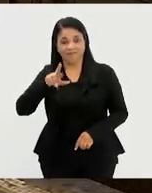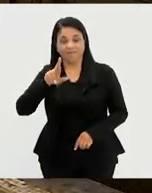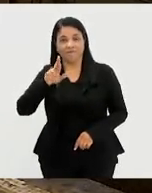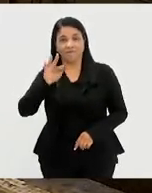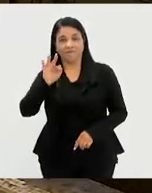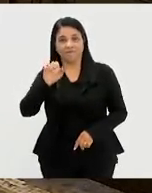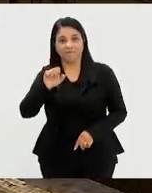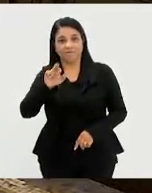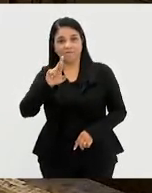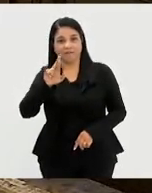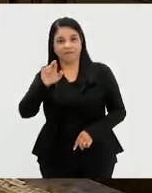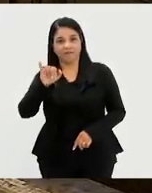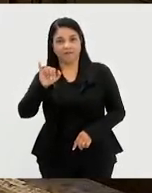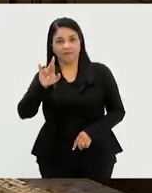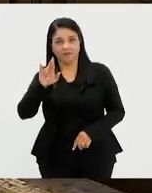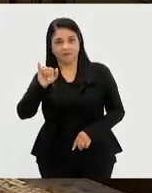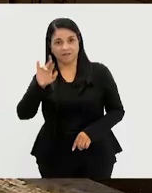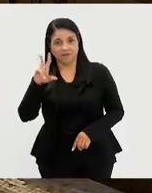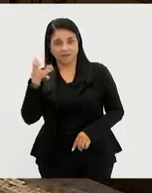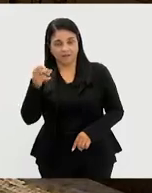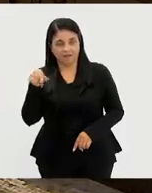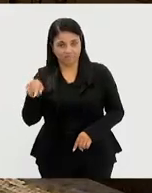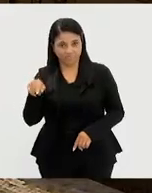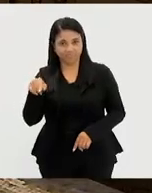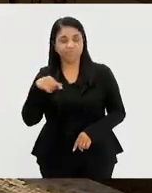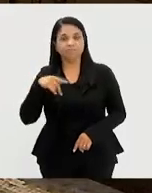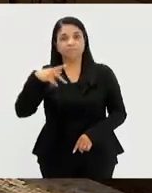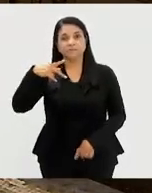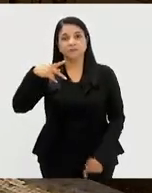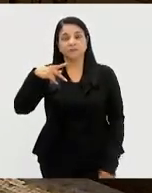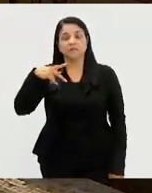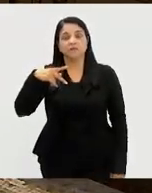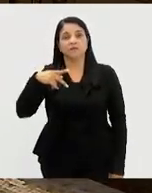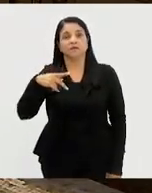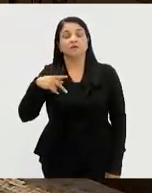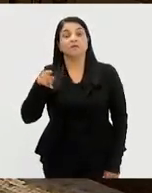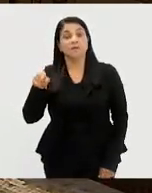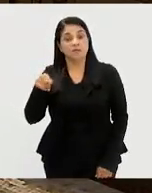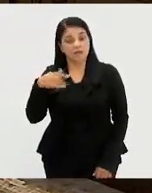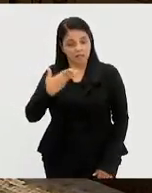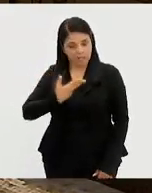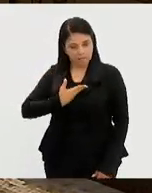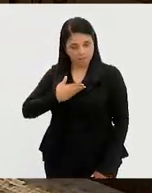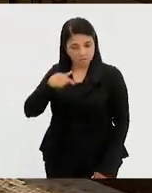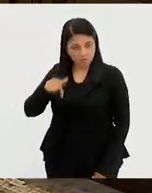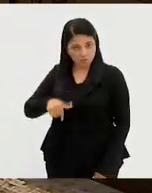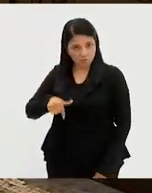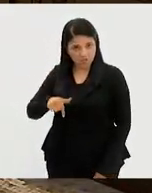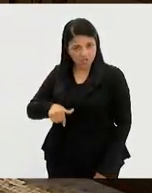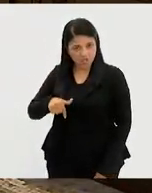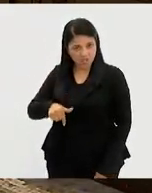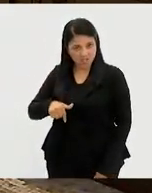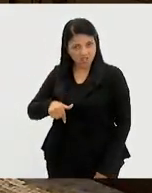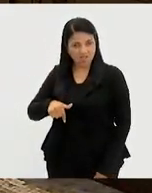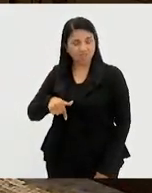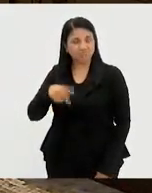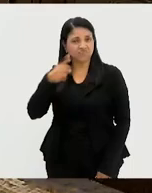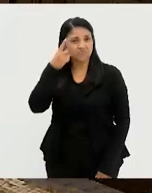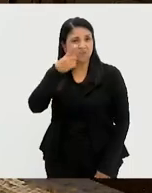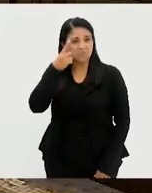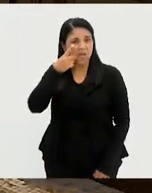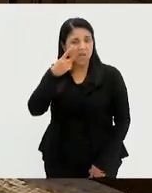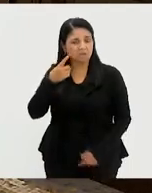dele ele Infelizmente foi nosso colega aqui um deputado incompetente produziu pouquíssimo preferiu